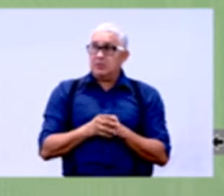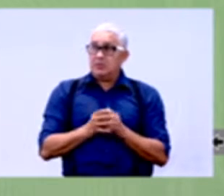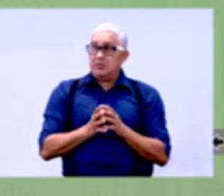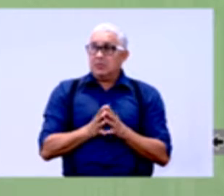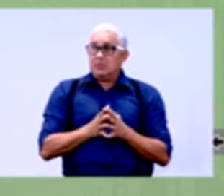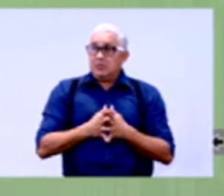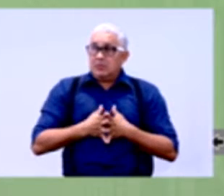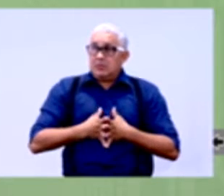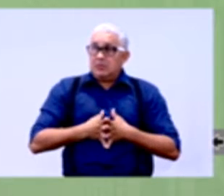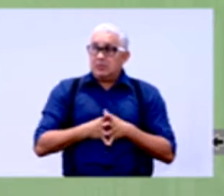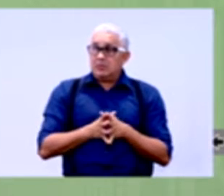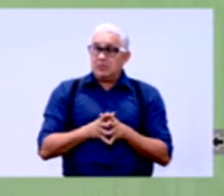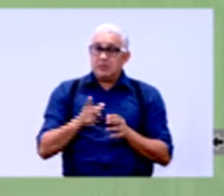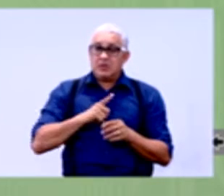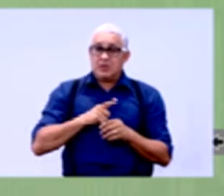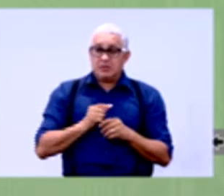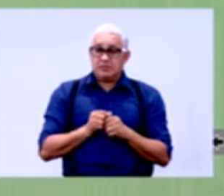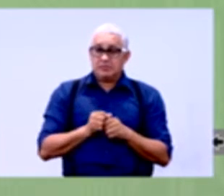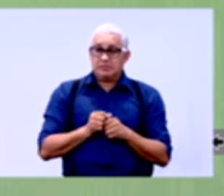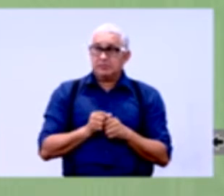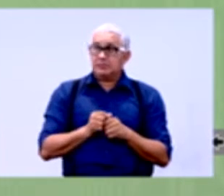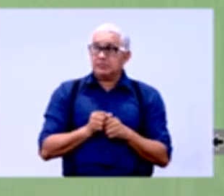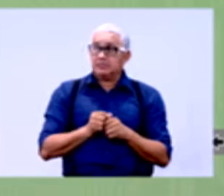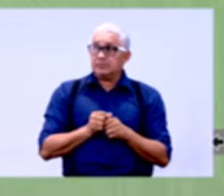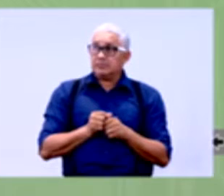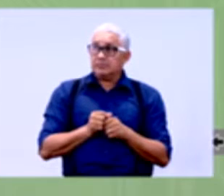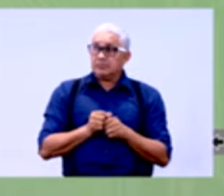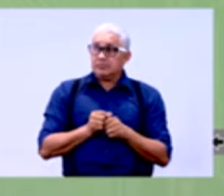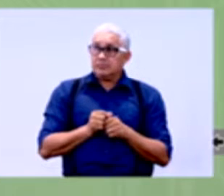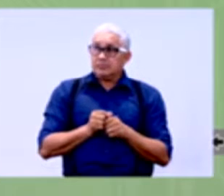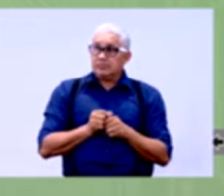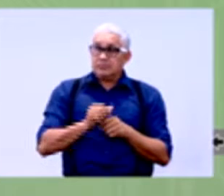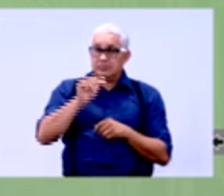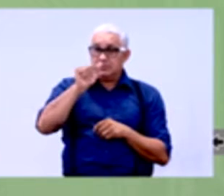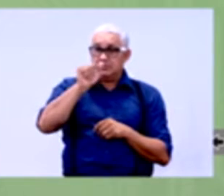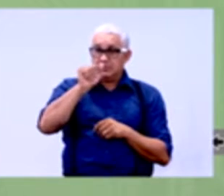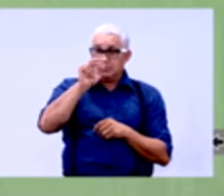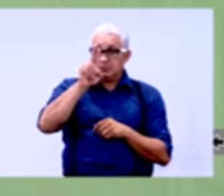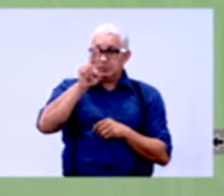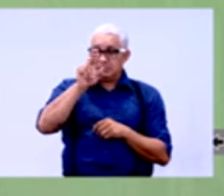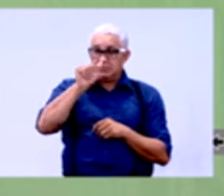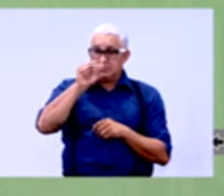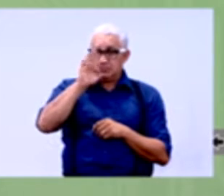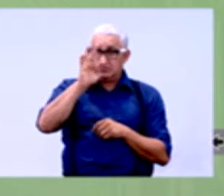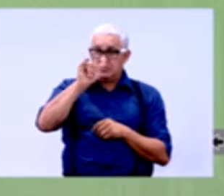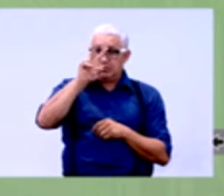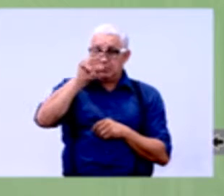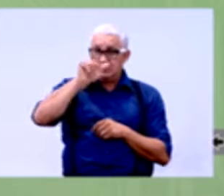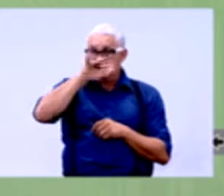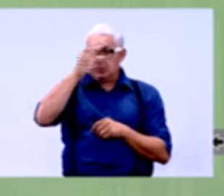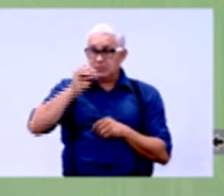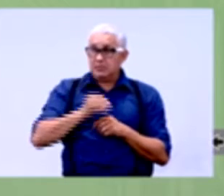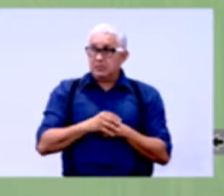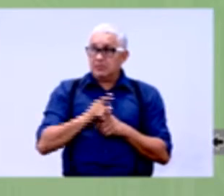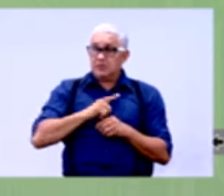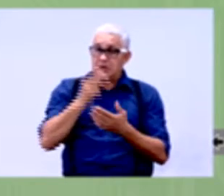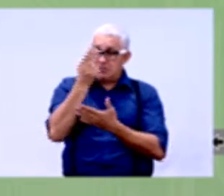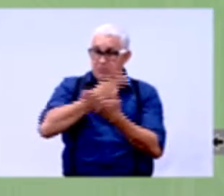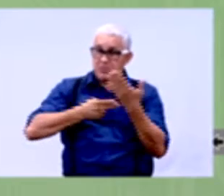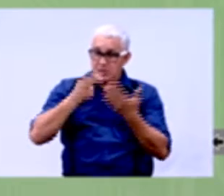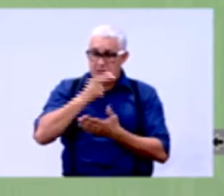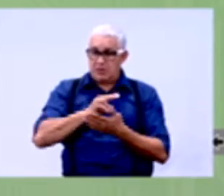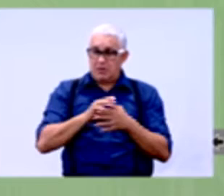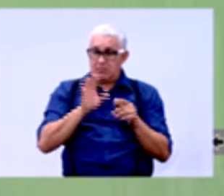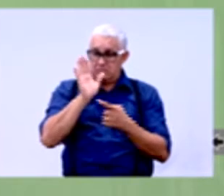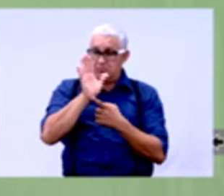Então, aqui nós temos a barrinha de ativação, certo? Então, quando nós estamos com essa barra, aqui já no diagrama nós vamos ver ela